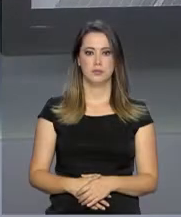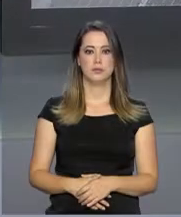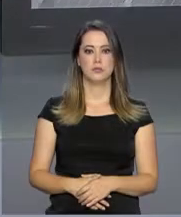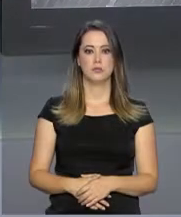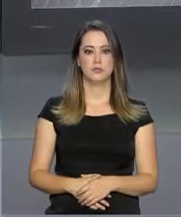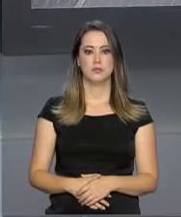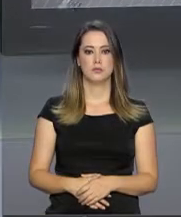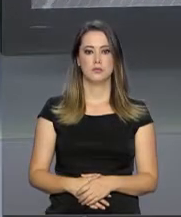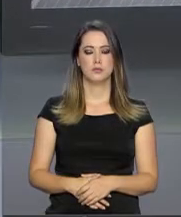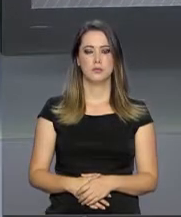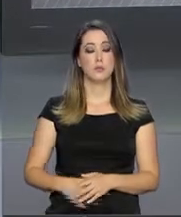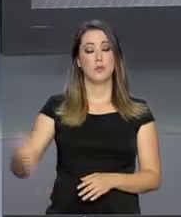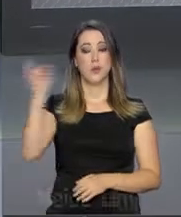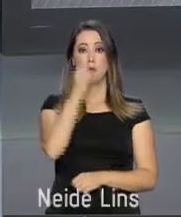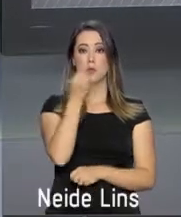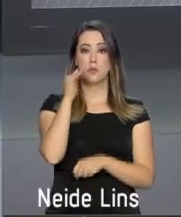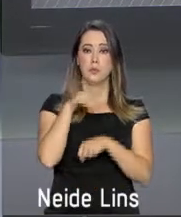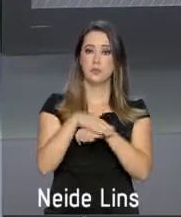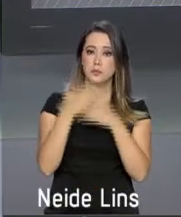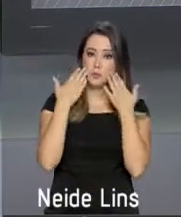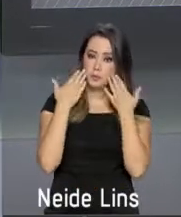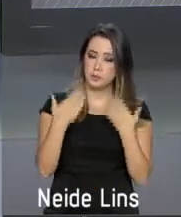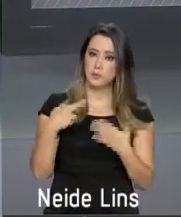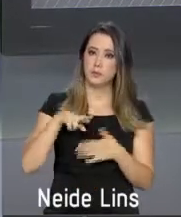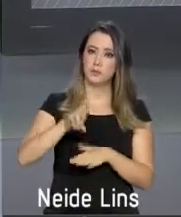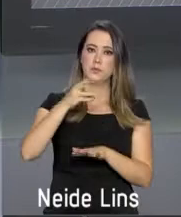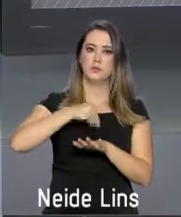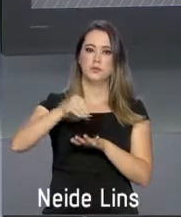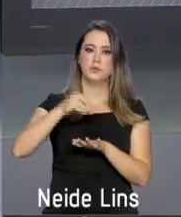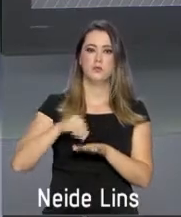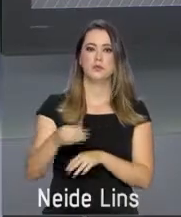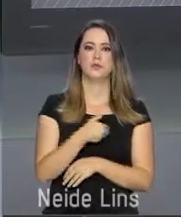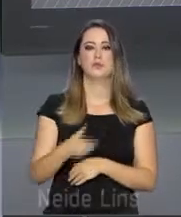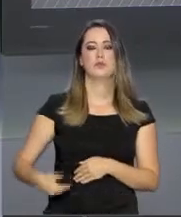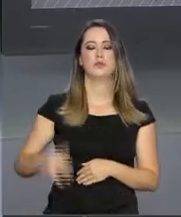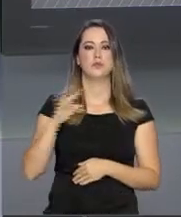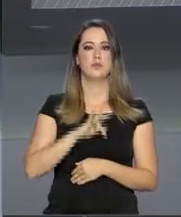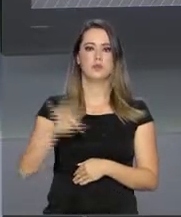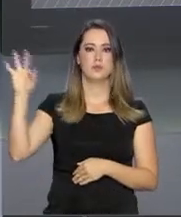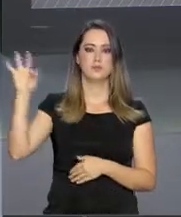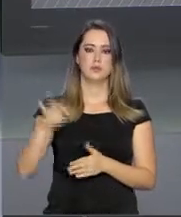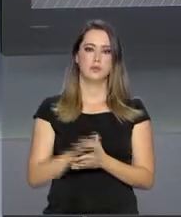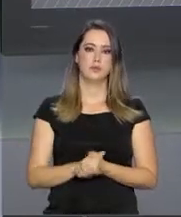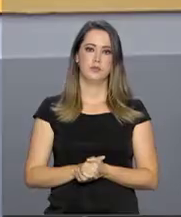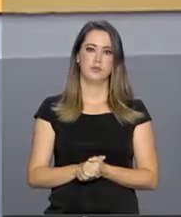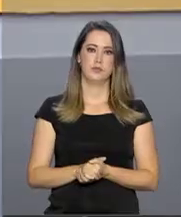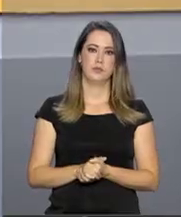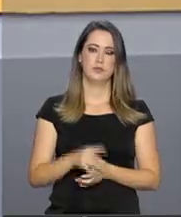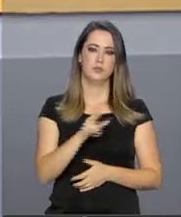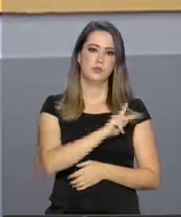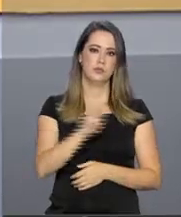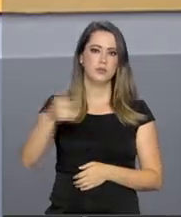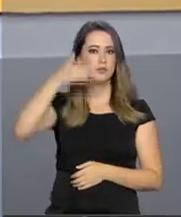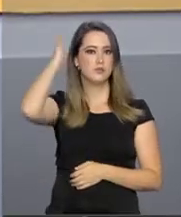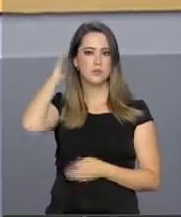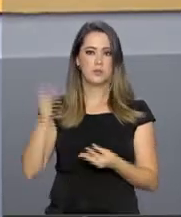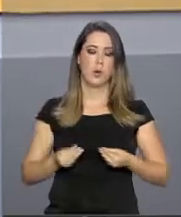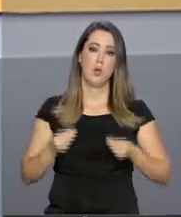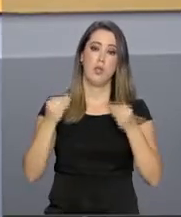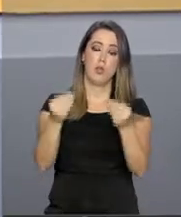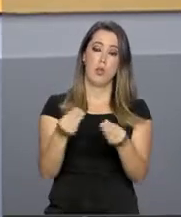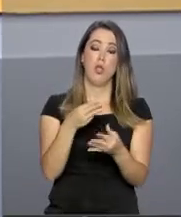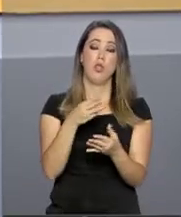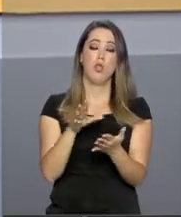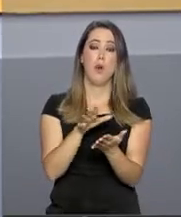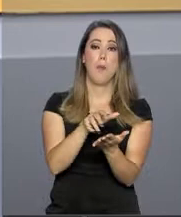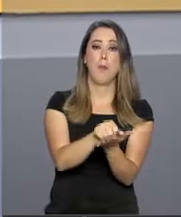olá boa noite começa agora o repórter nbr com as notícias do governo federal o presidente michel temer deu posse